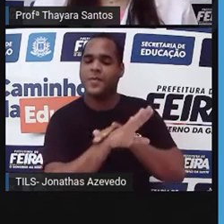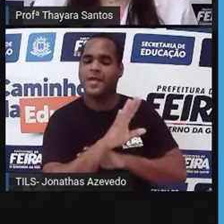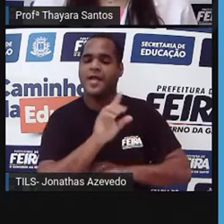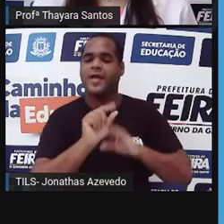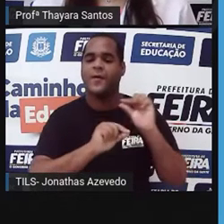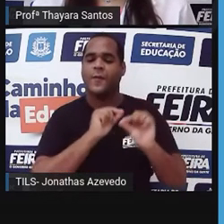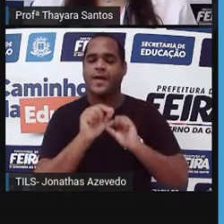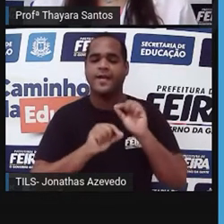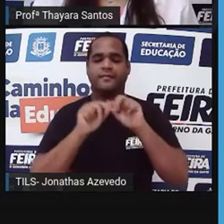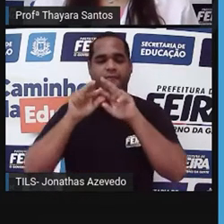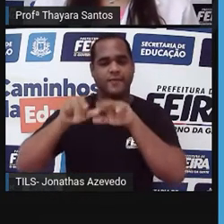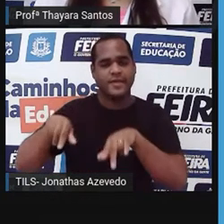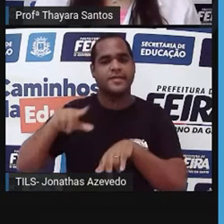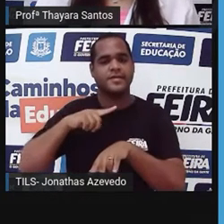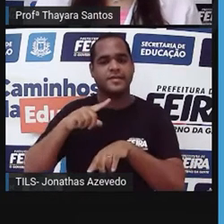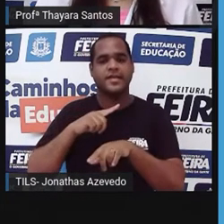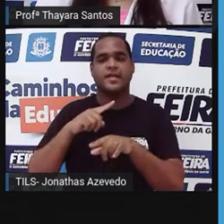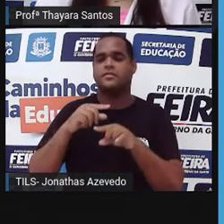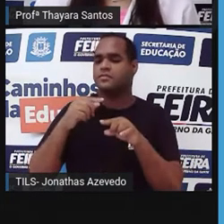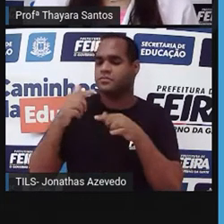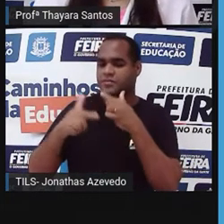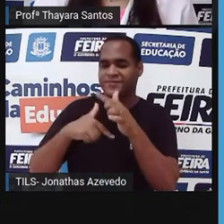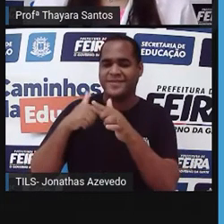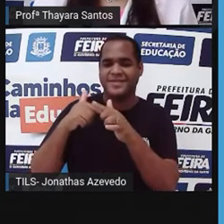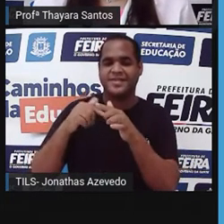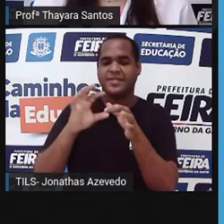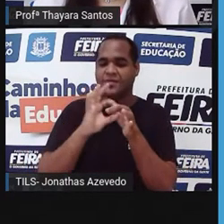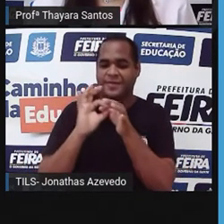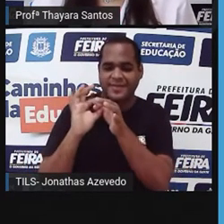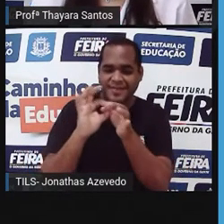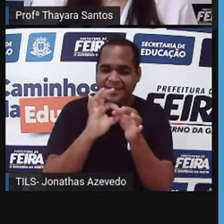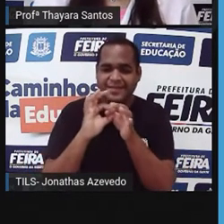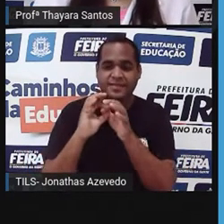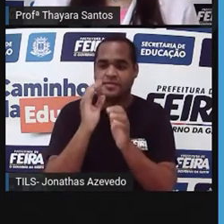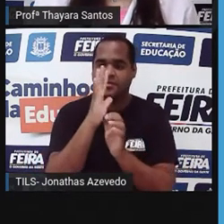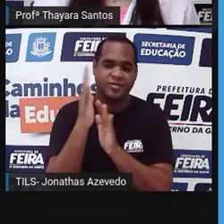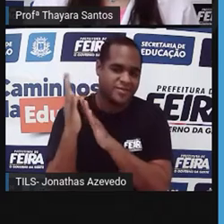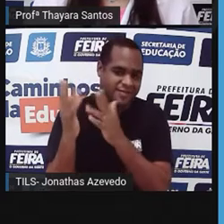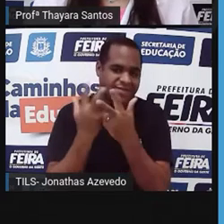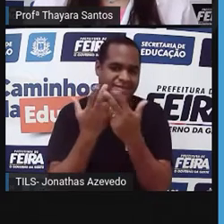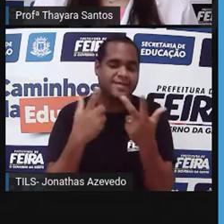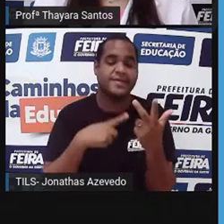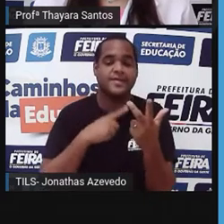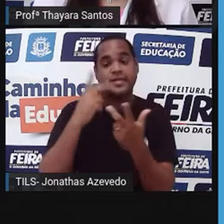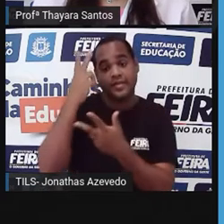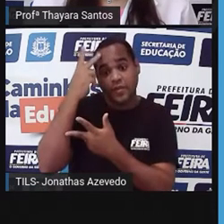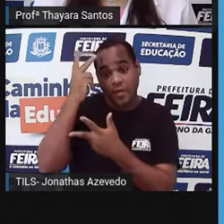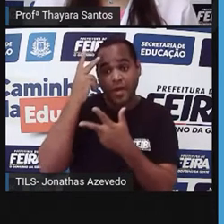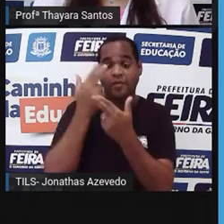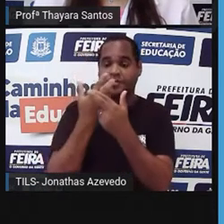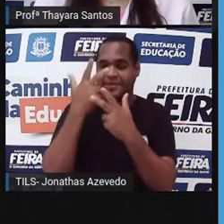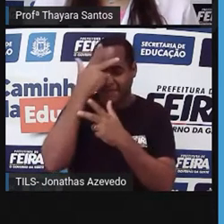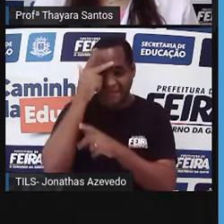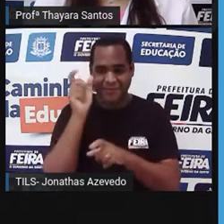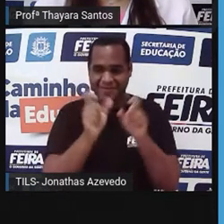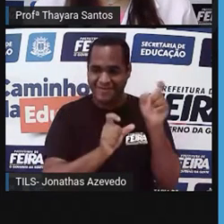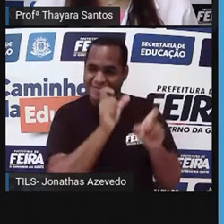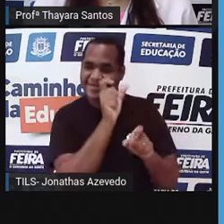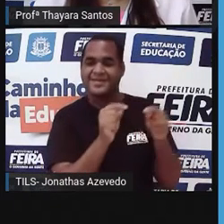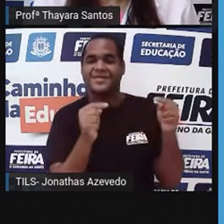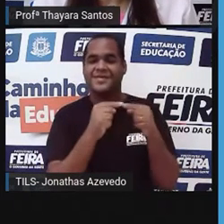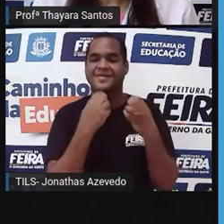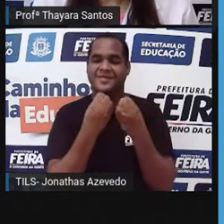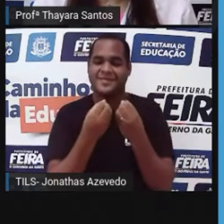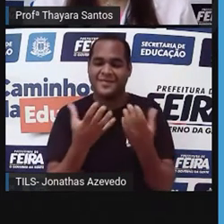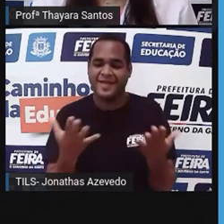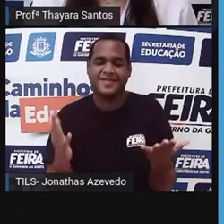serviços ecossistêmicos os serviços ou produtos que são gerados pela natureza e os seres humanos acabam se